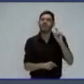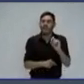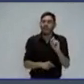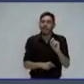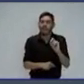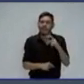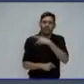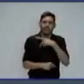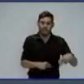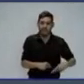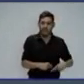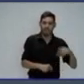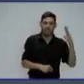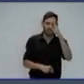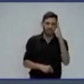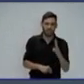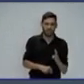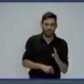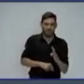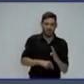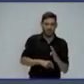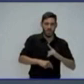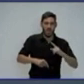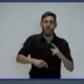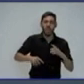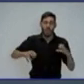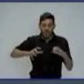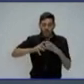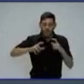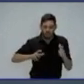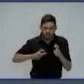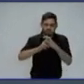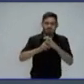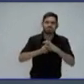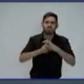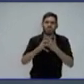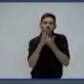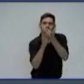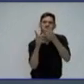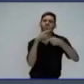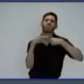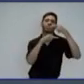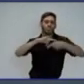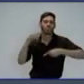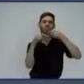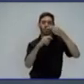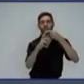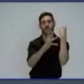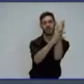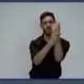da República, uma minoria de eleitores passou a ter dúvidas sobre a segurança do processo